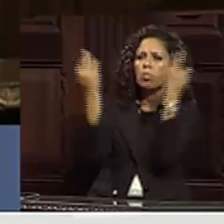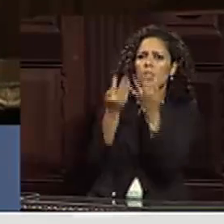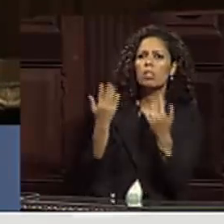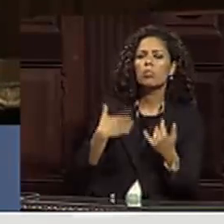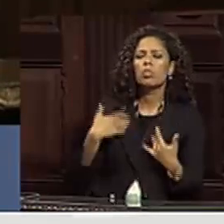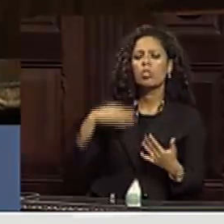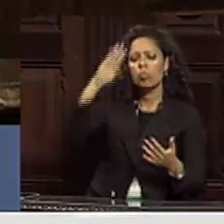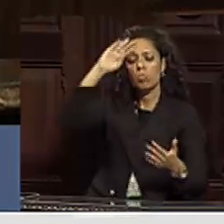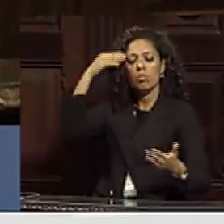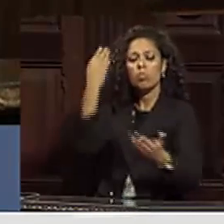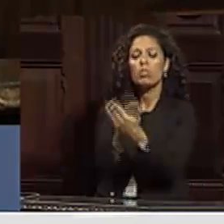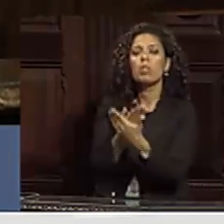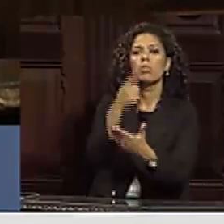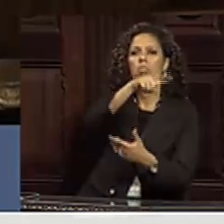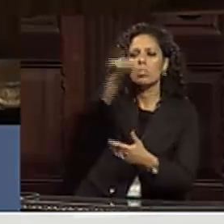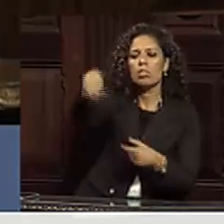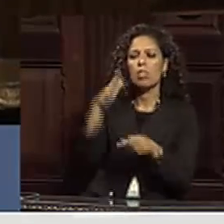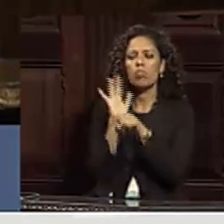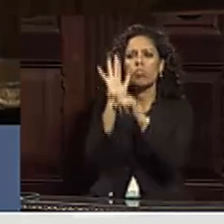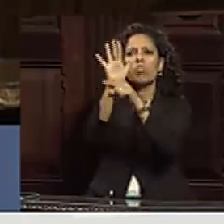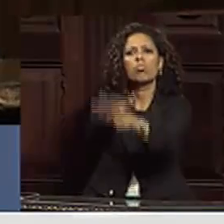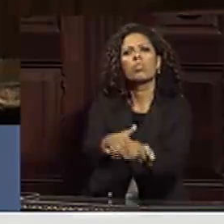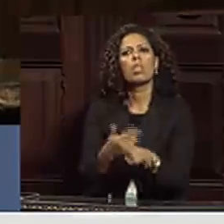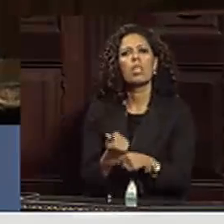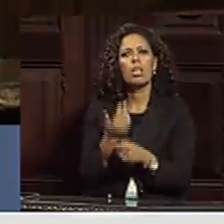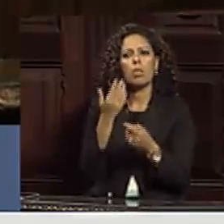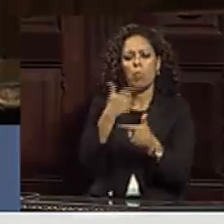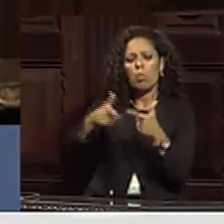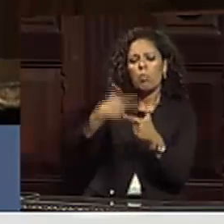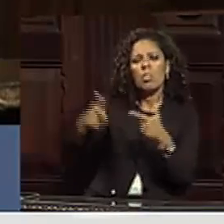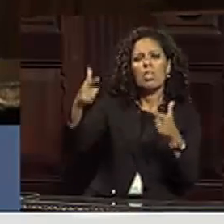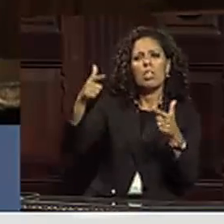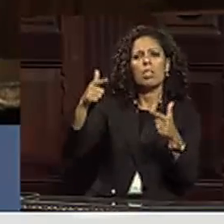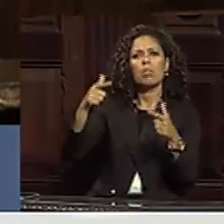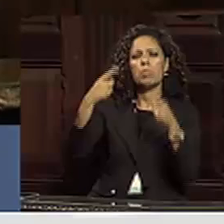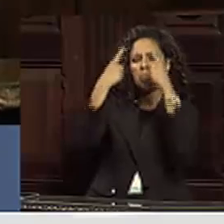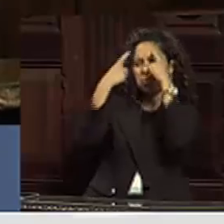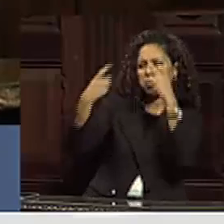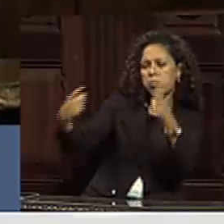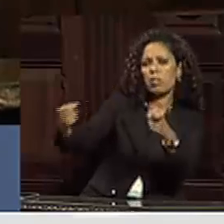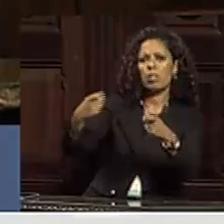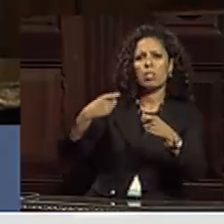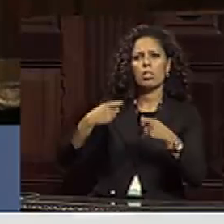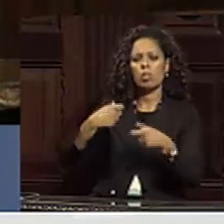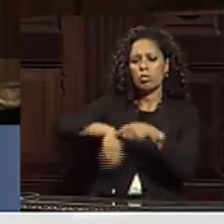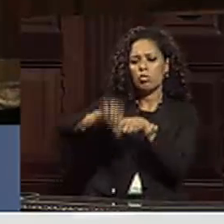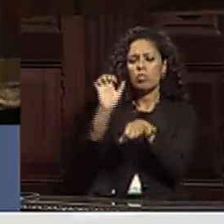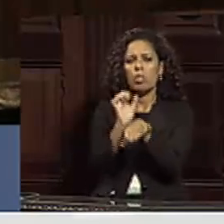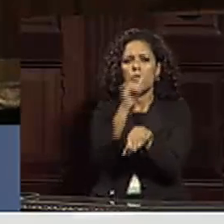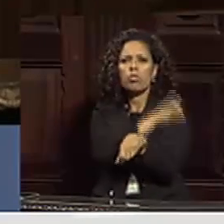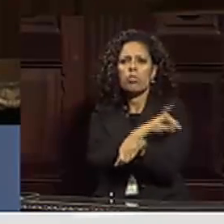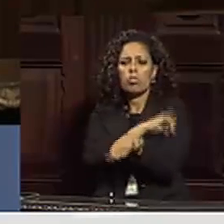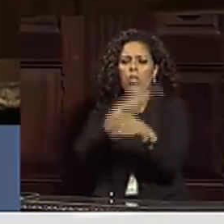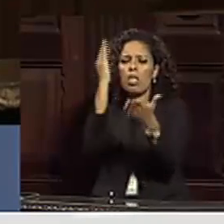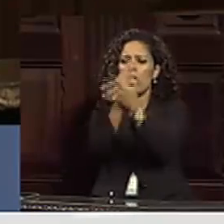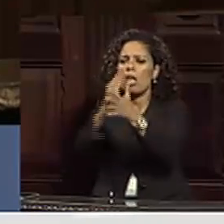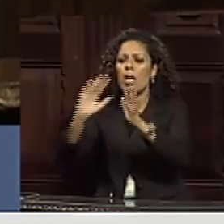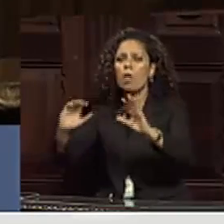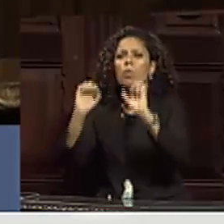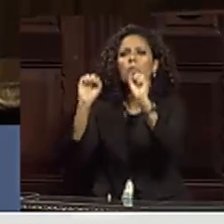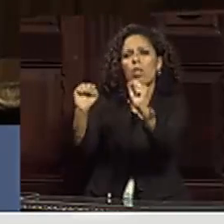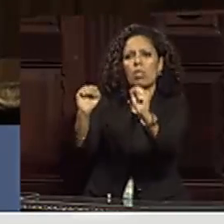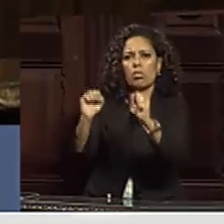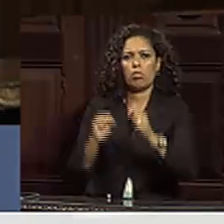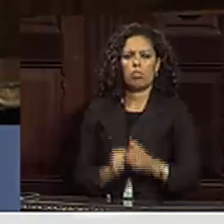a defender da criminalidade. Esse é o único país que os bandidos... É o único